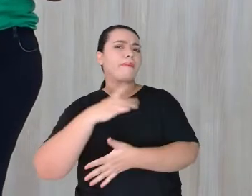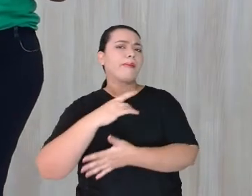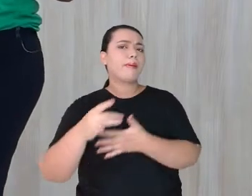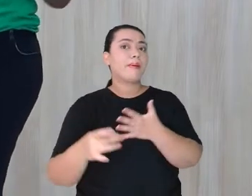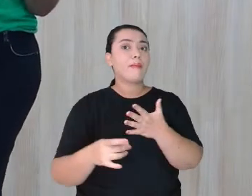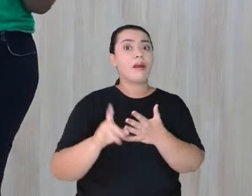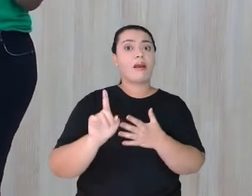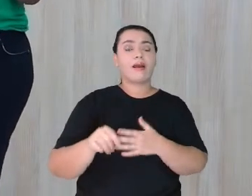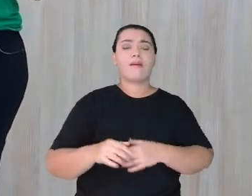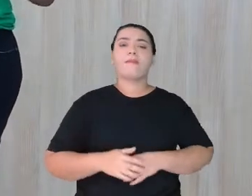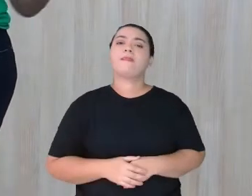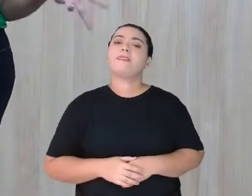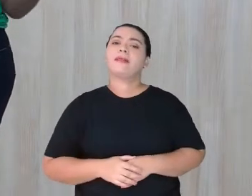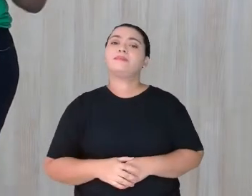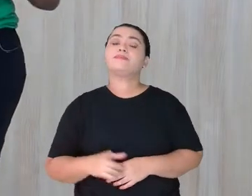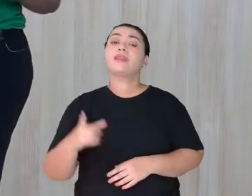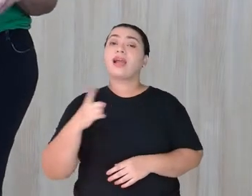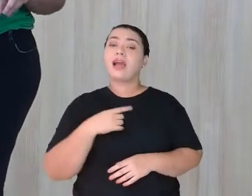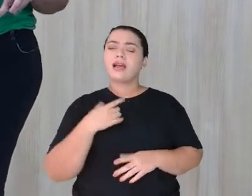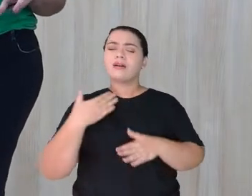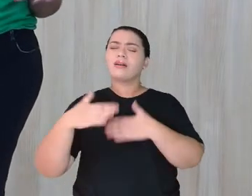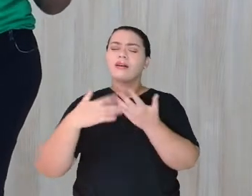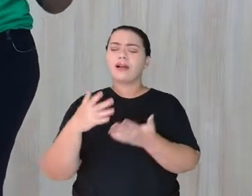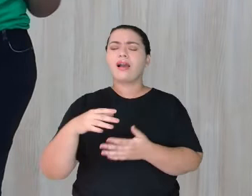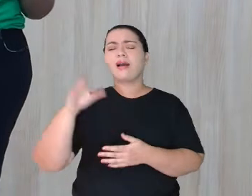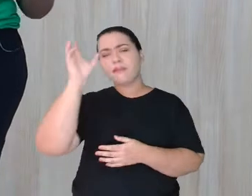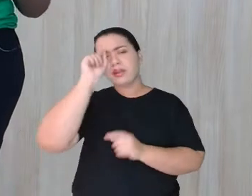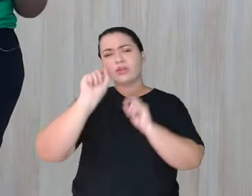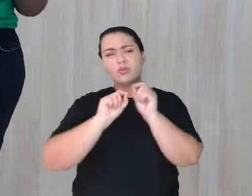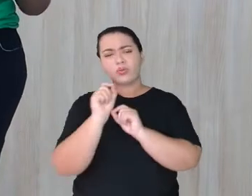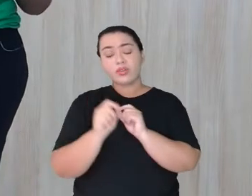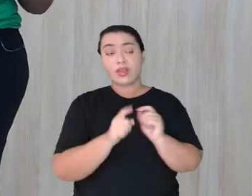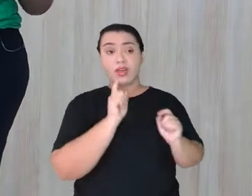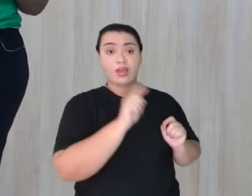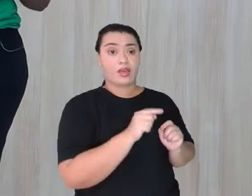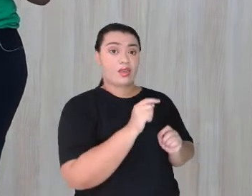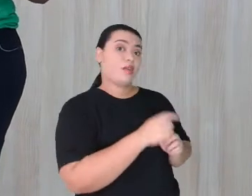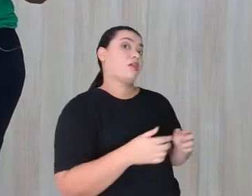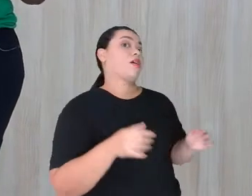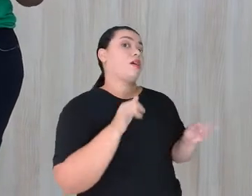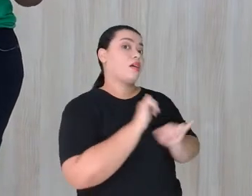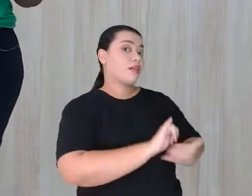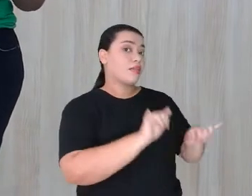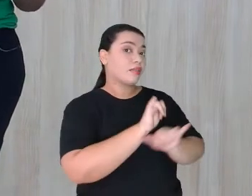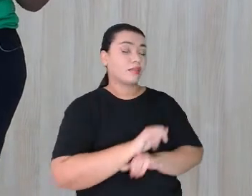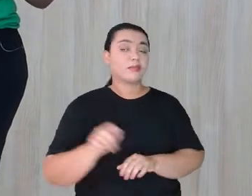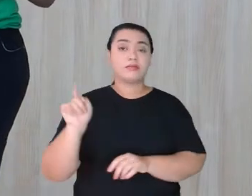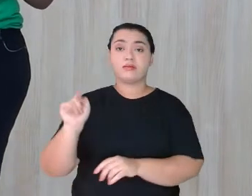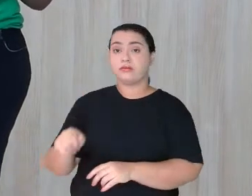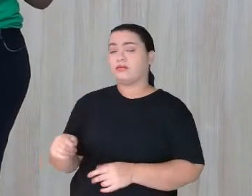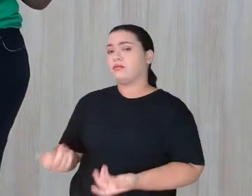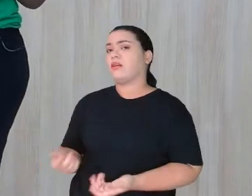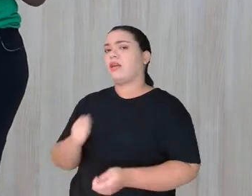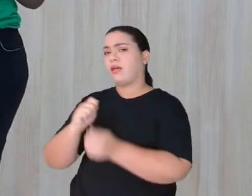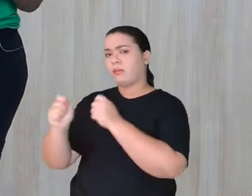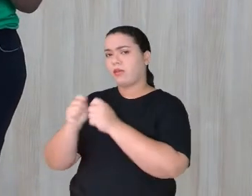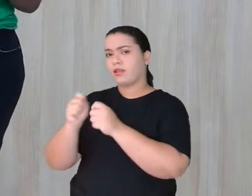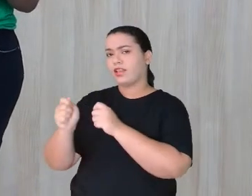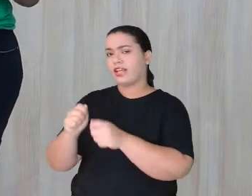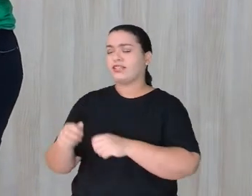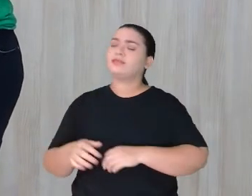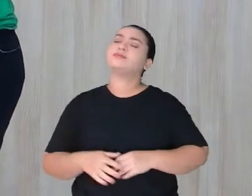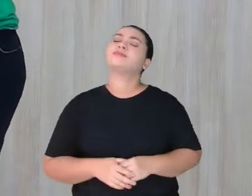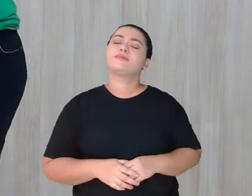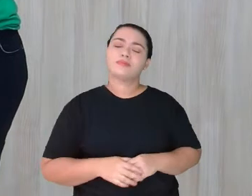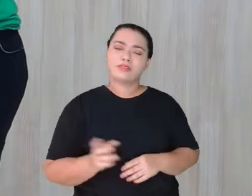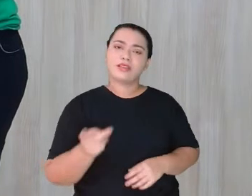principais diferenças entre a reportagem e a notícia. Mas a priori, ou seja, inicialmente, olha como a gente está chique hoje, professora, usando